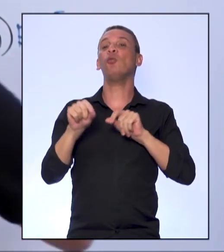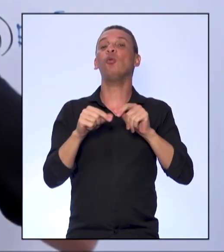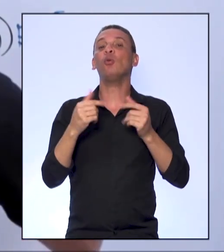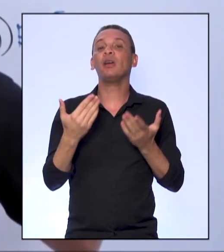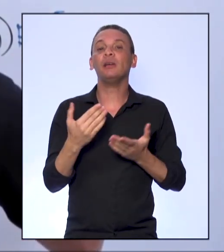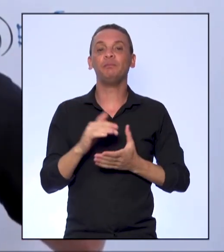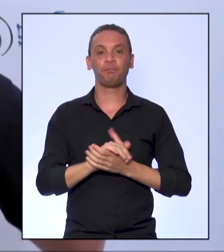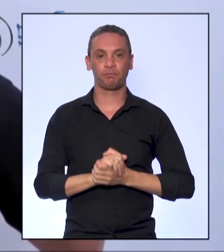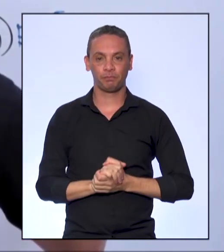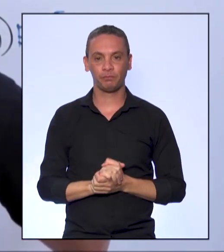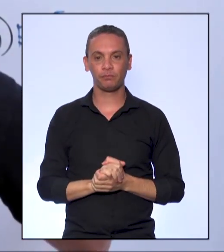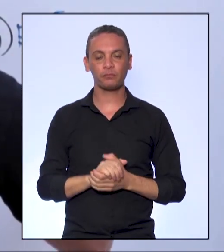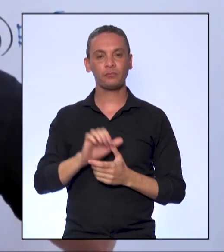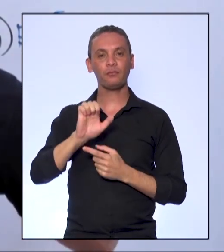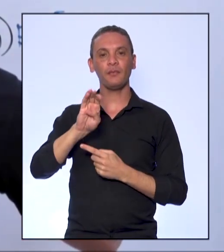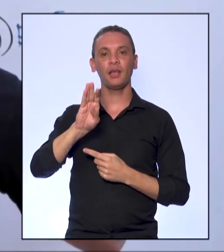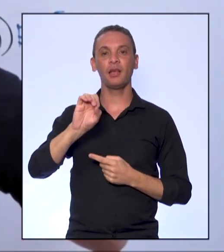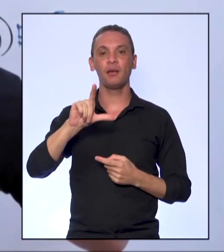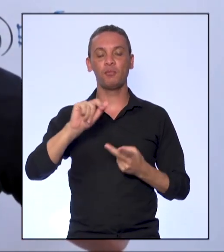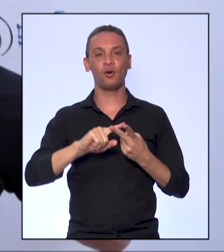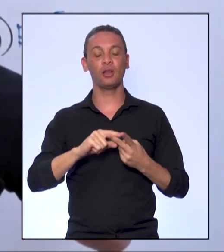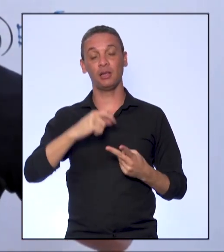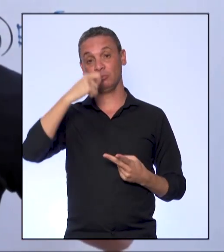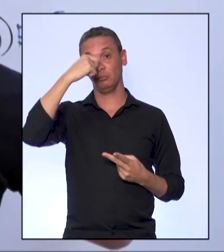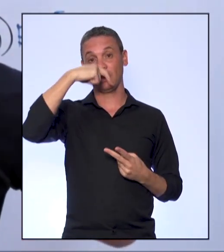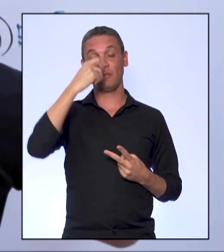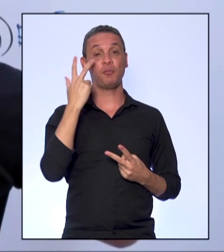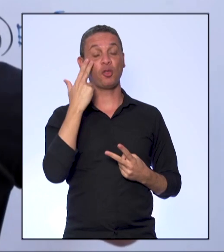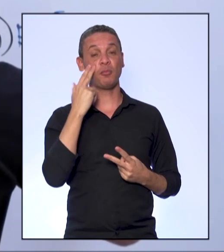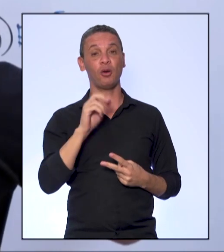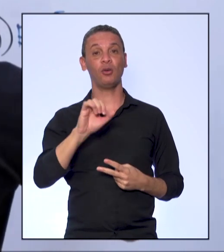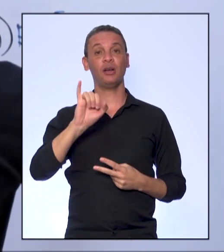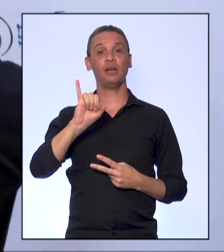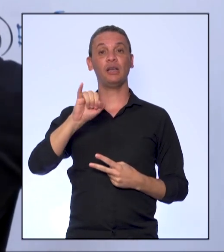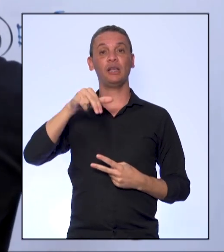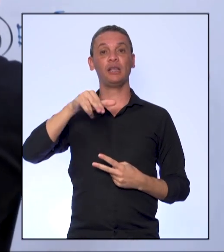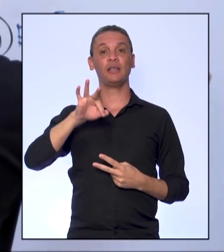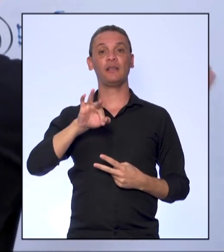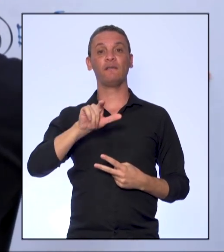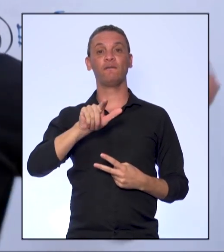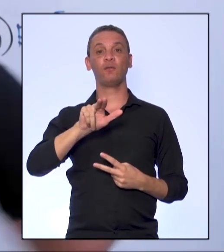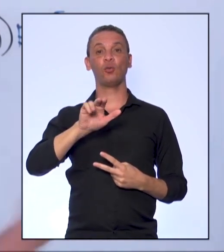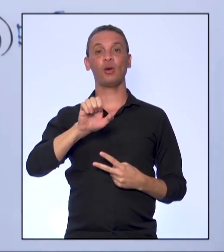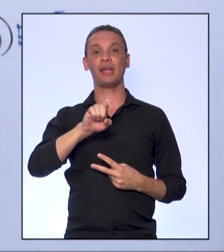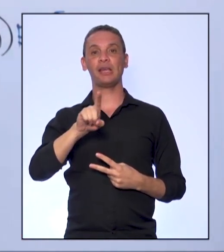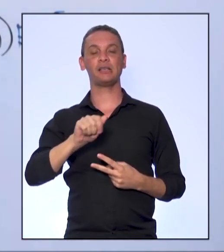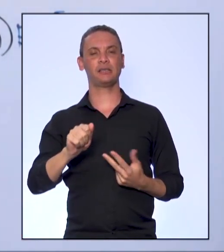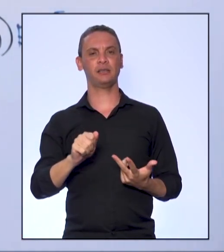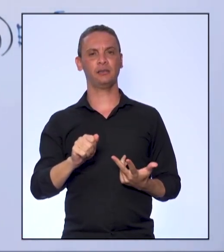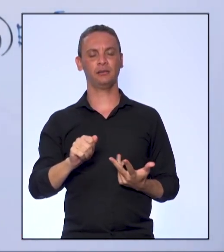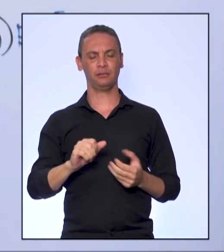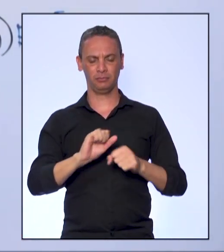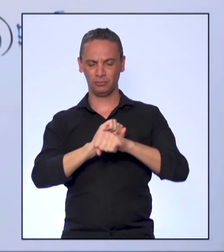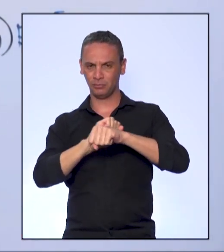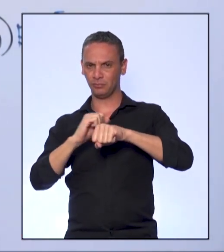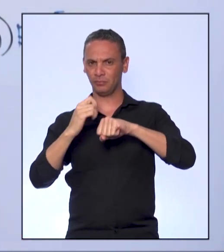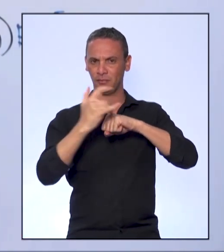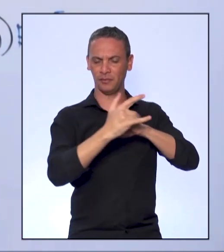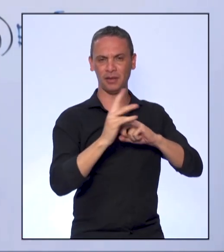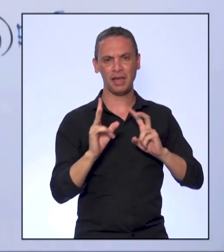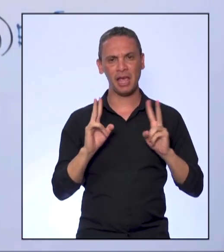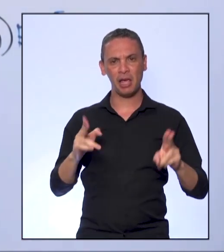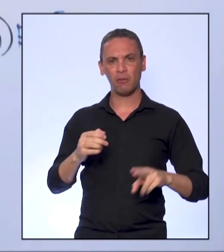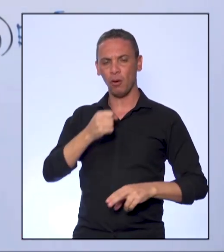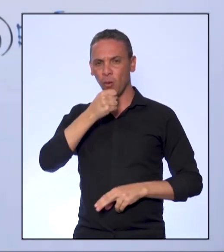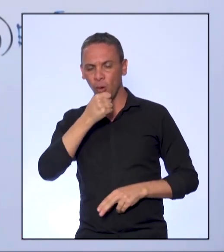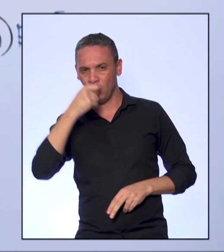Ebola, eu posso colocar o vírus da gripe, que é o influenza. Olha muita gente falando aí que coronavírus é a mesma coisa que gripe.